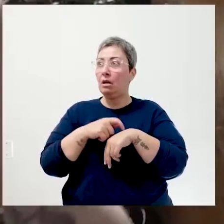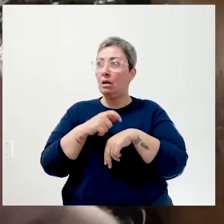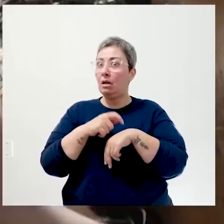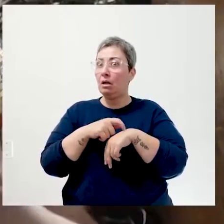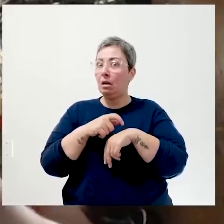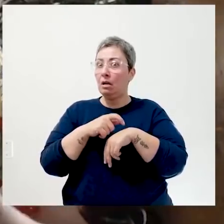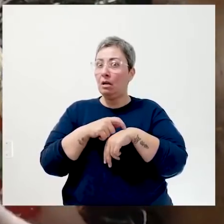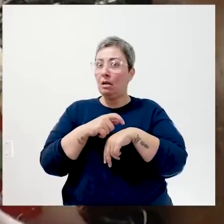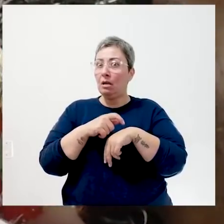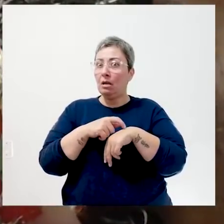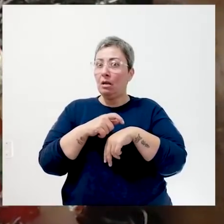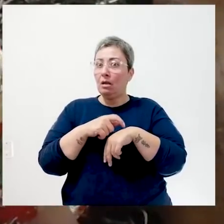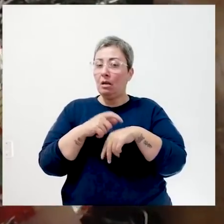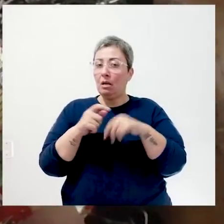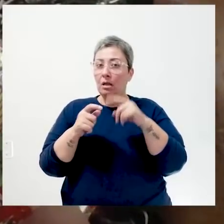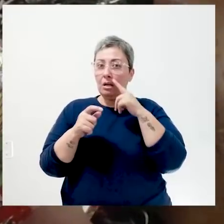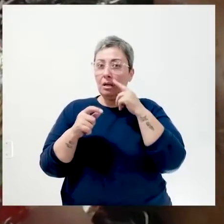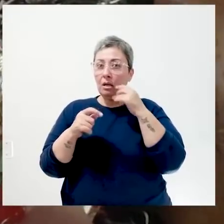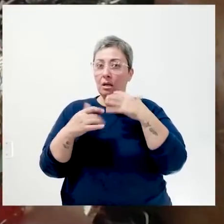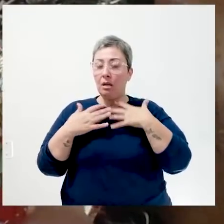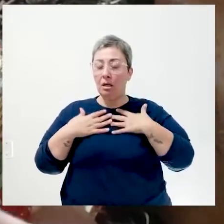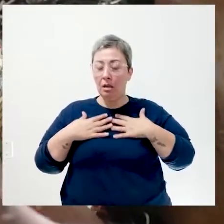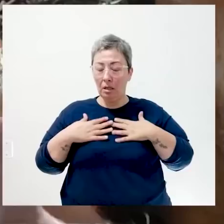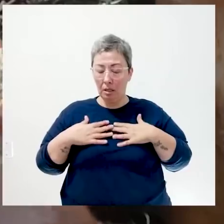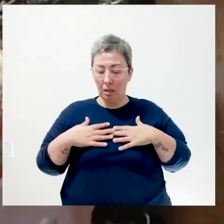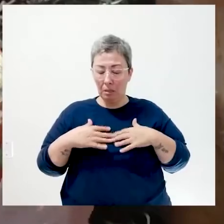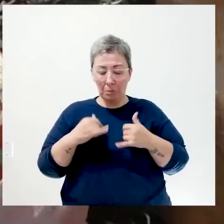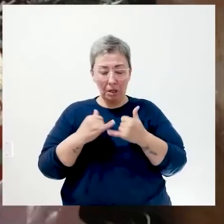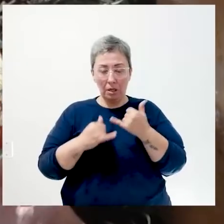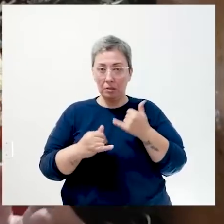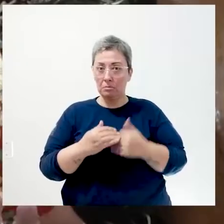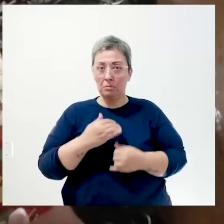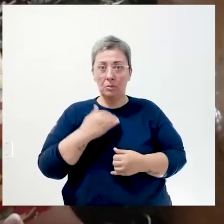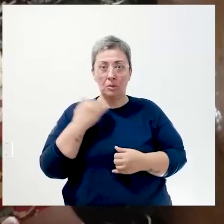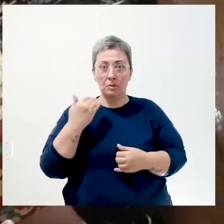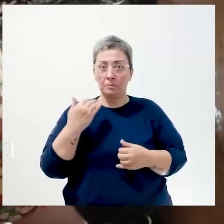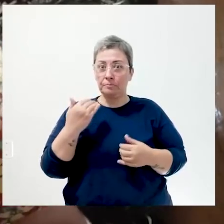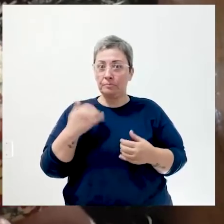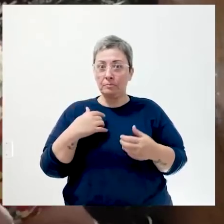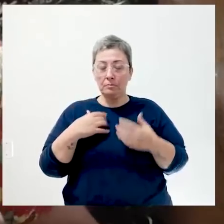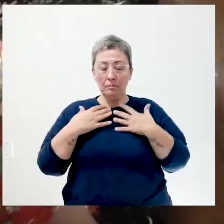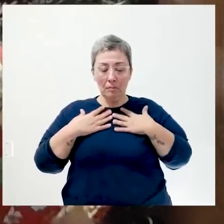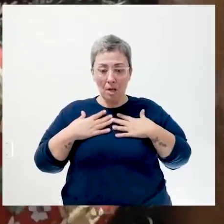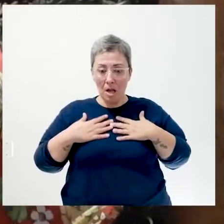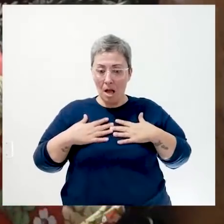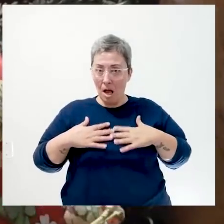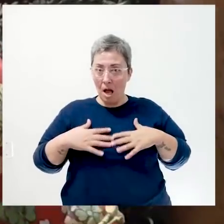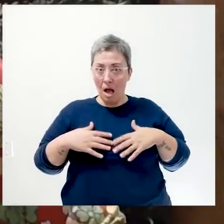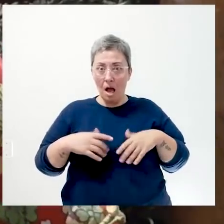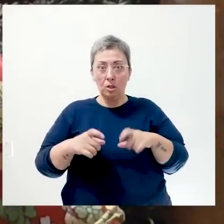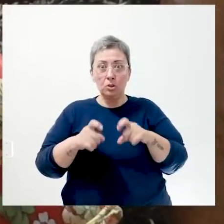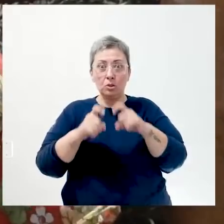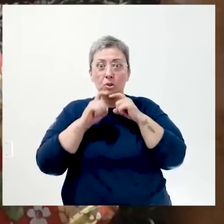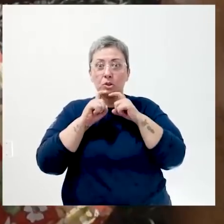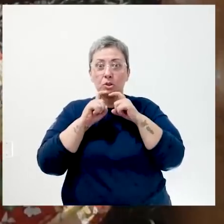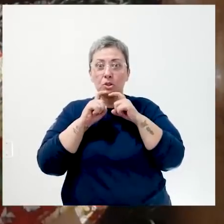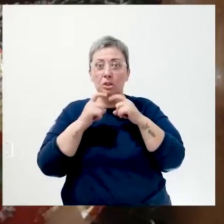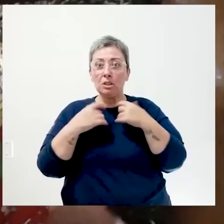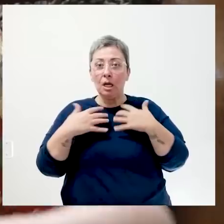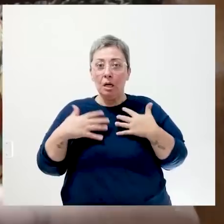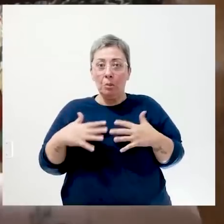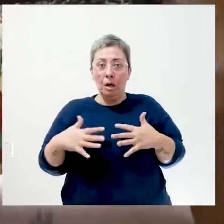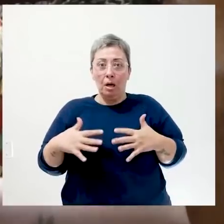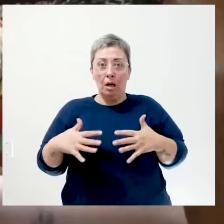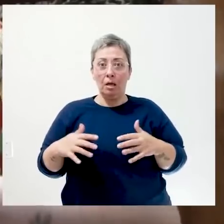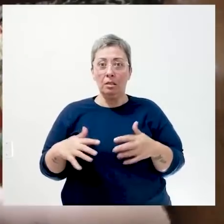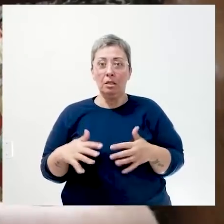Naquele momento, meu pai sentiu que já estava no céu. Ele era todo gelado,